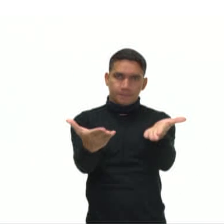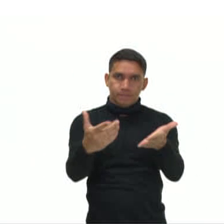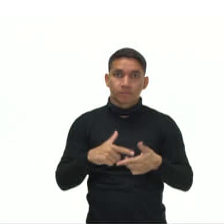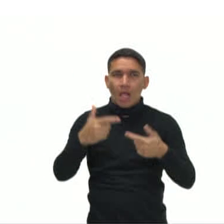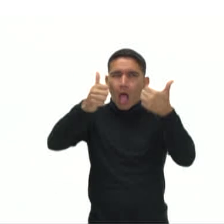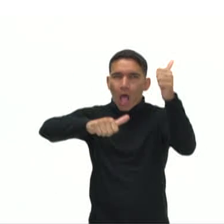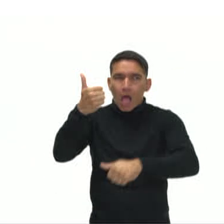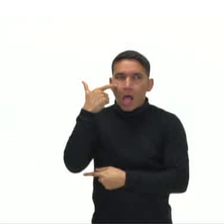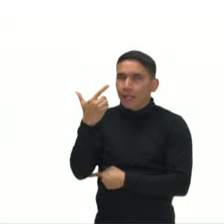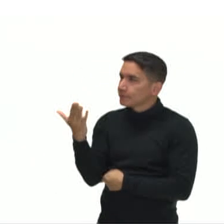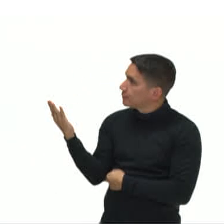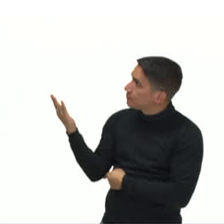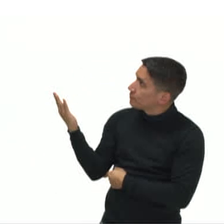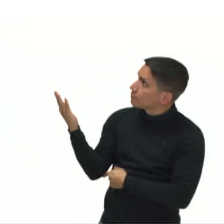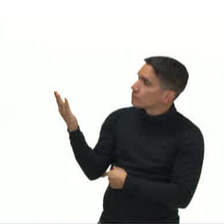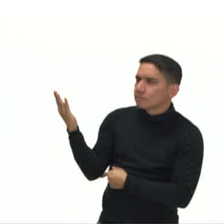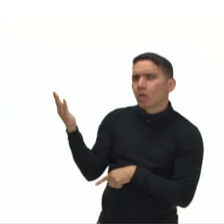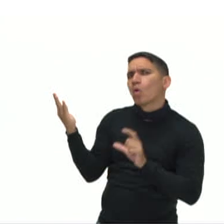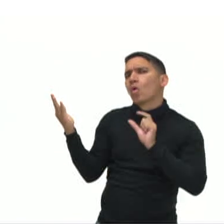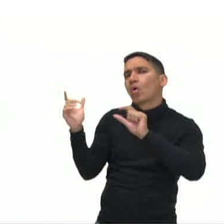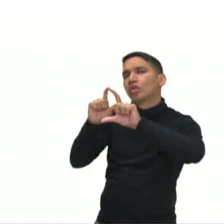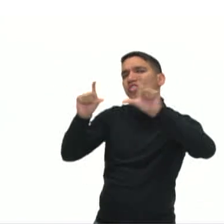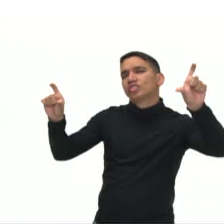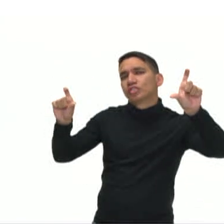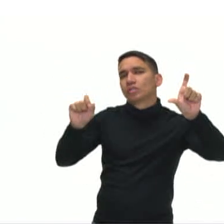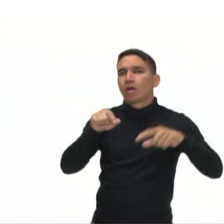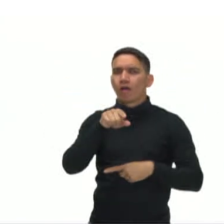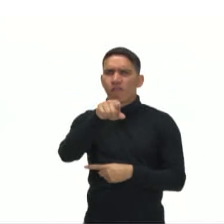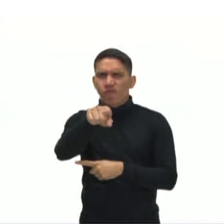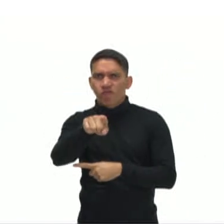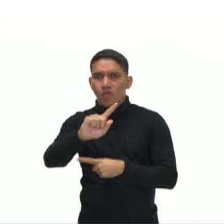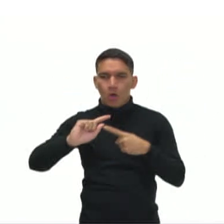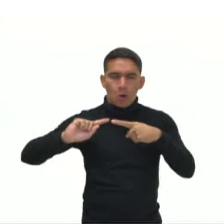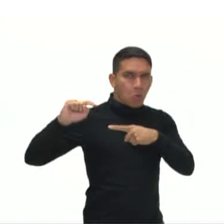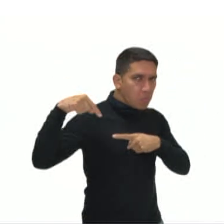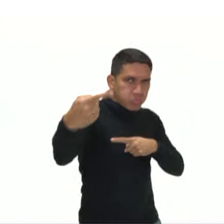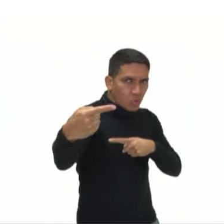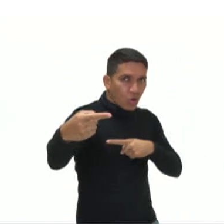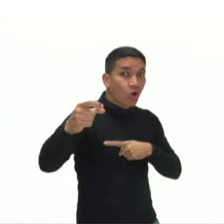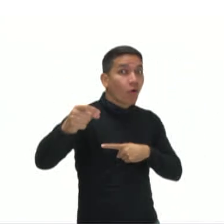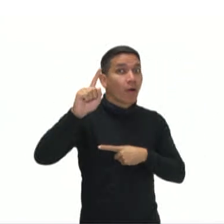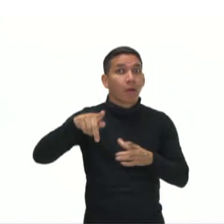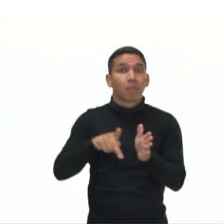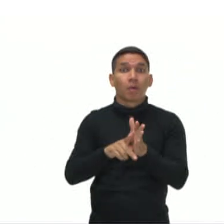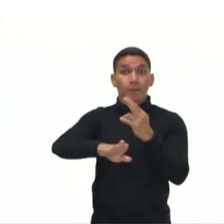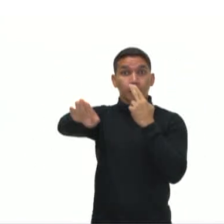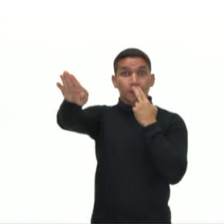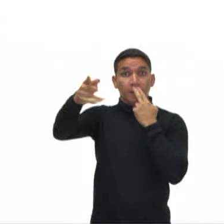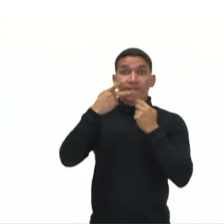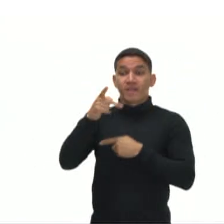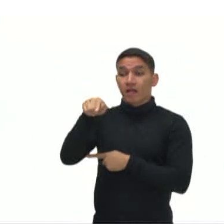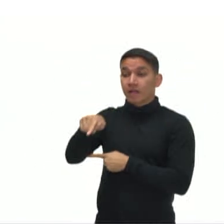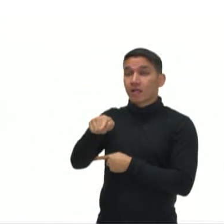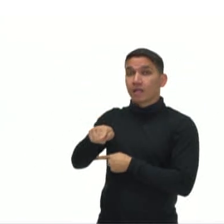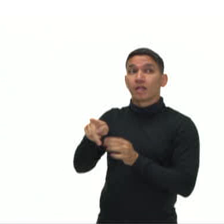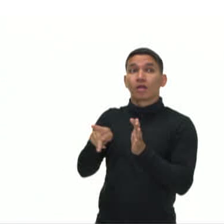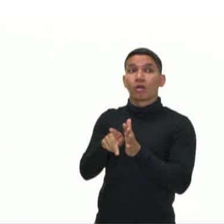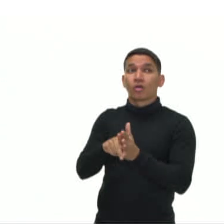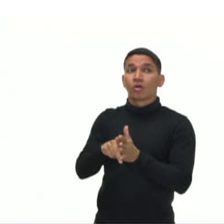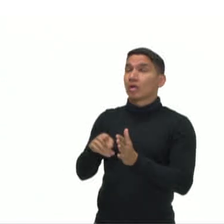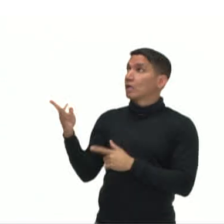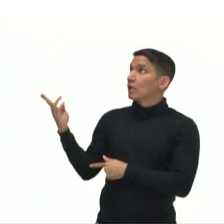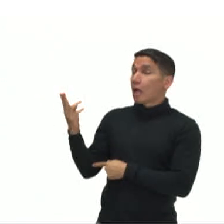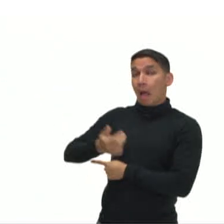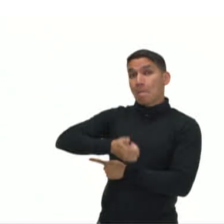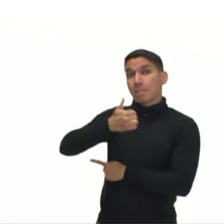bem essa charge. Onde está escrito, você é o próximo. É o que o Hitler está dizendo a Winston Churchill, o